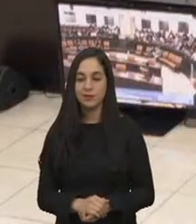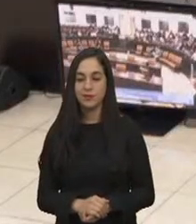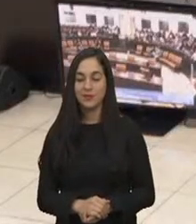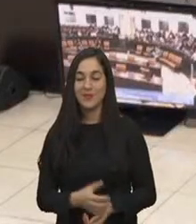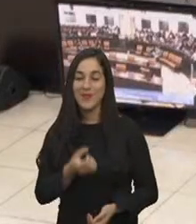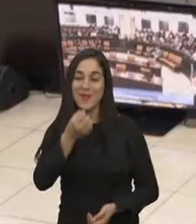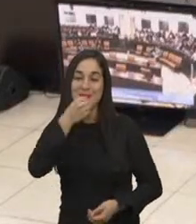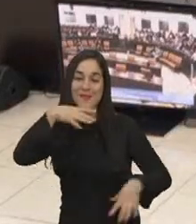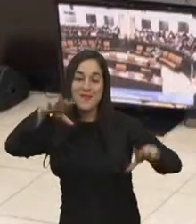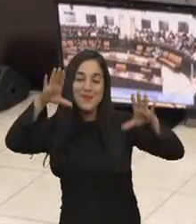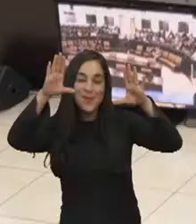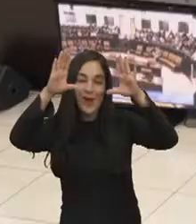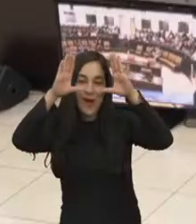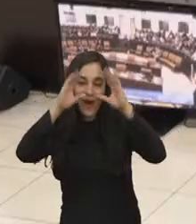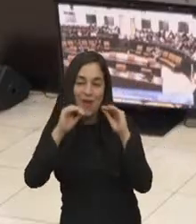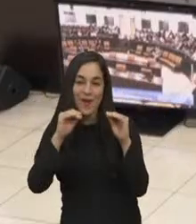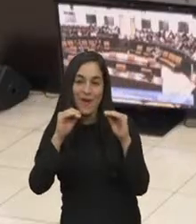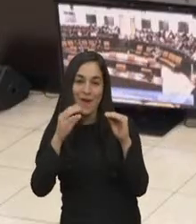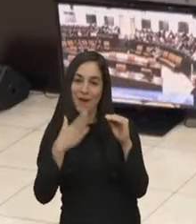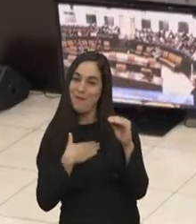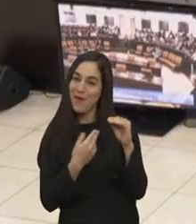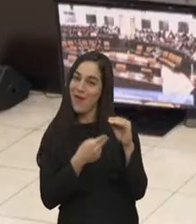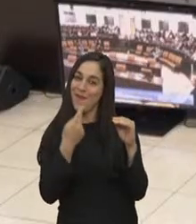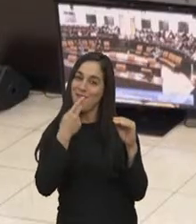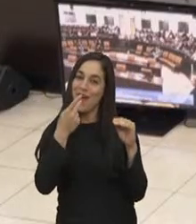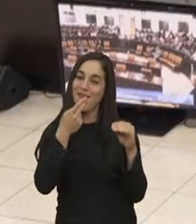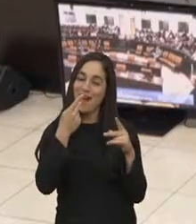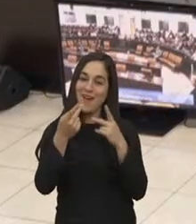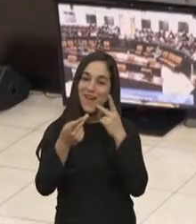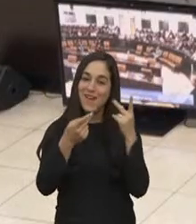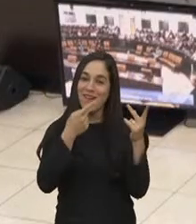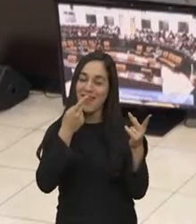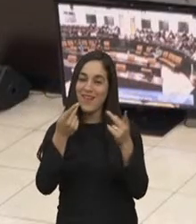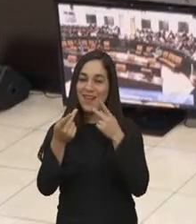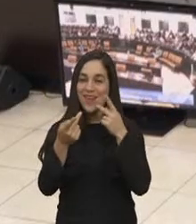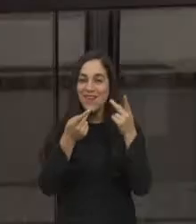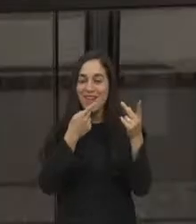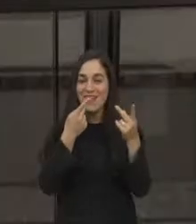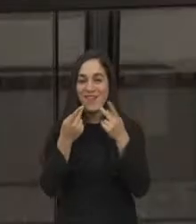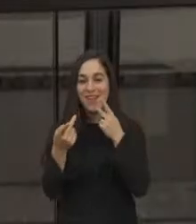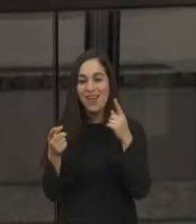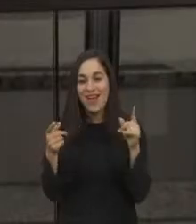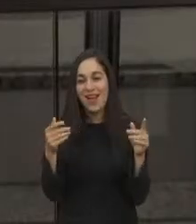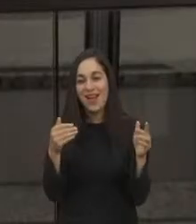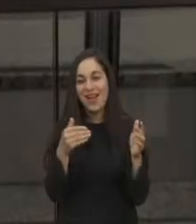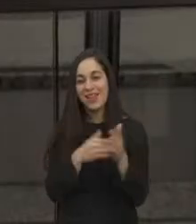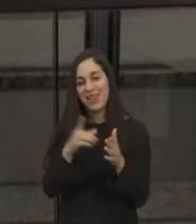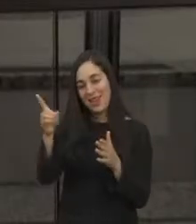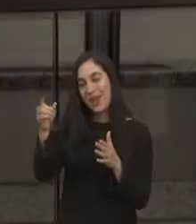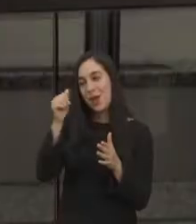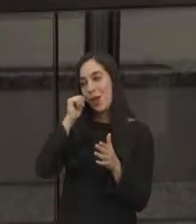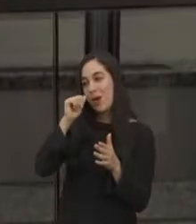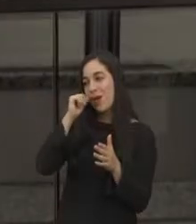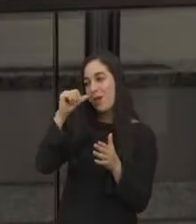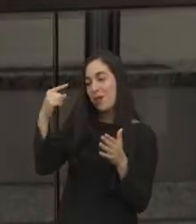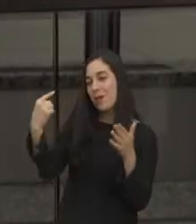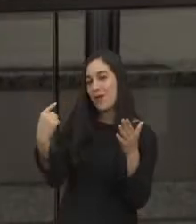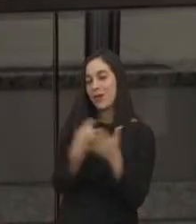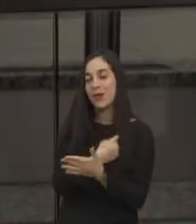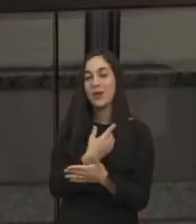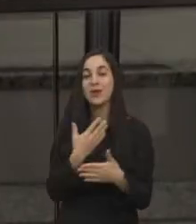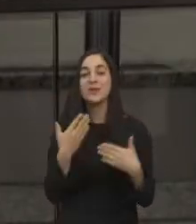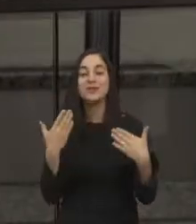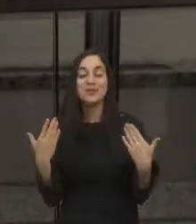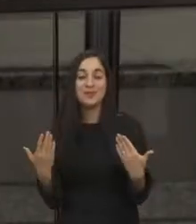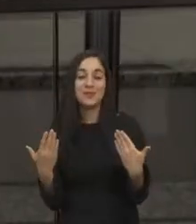Gente, boa noite. Como eu fui citada, né, várias vezes, até do questionamento da colega, né, que pergunta